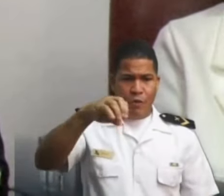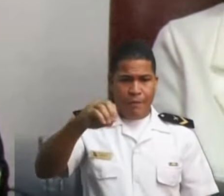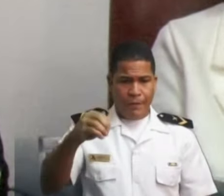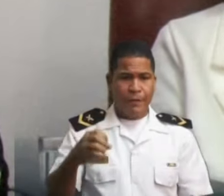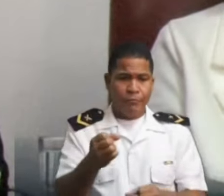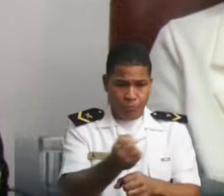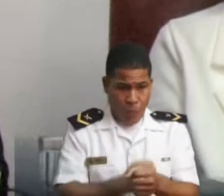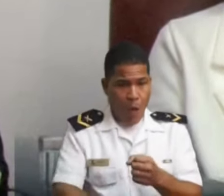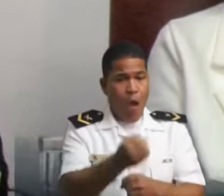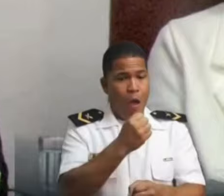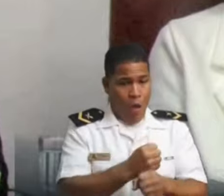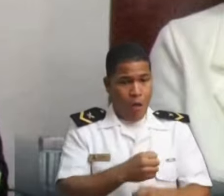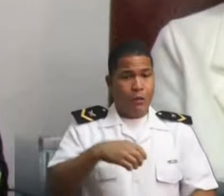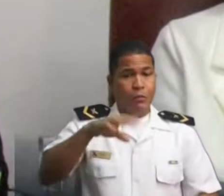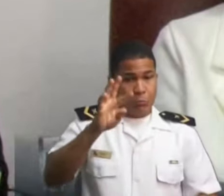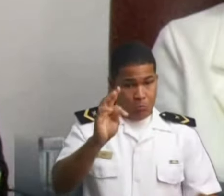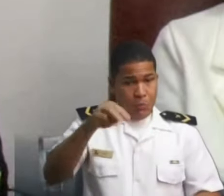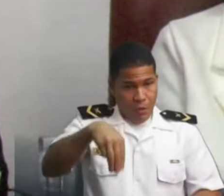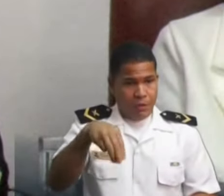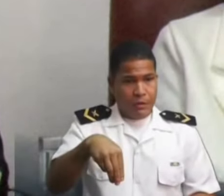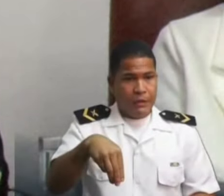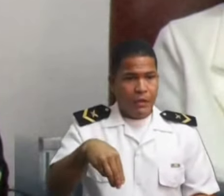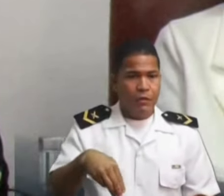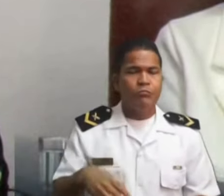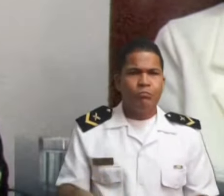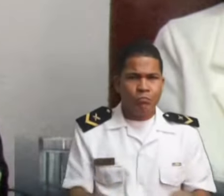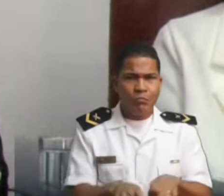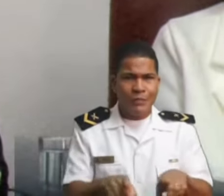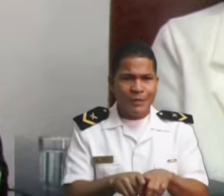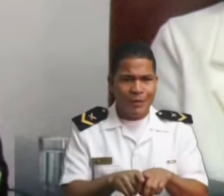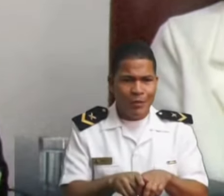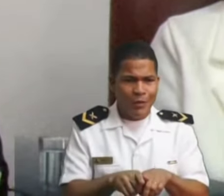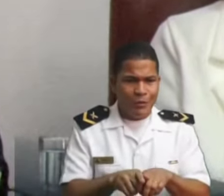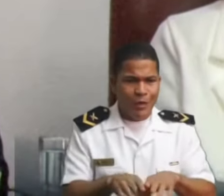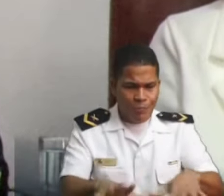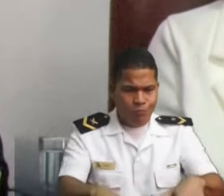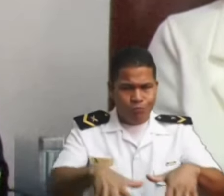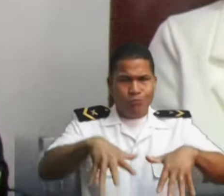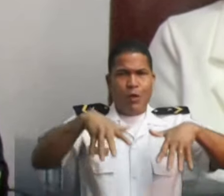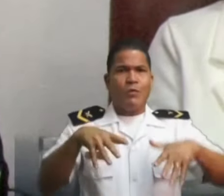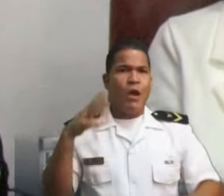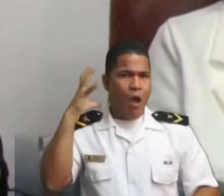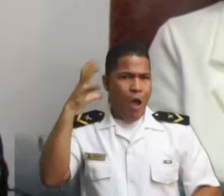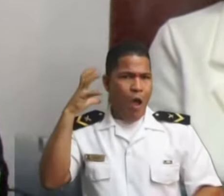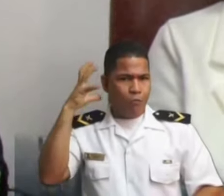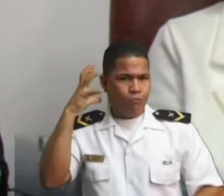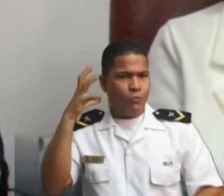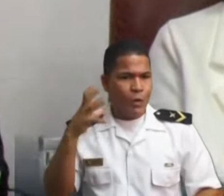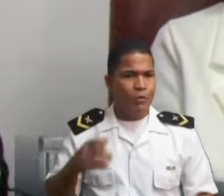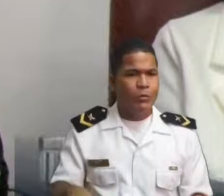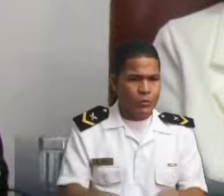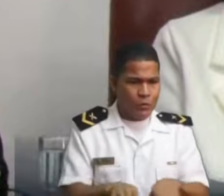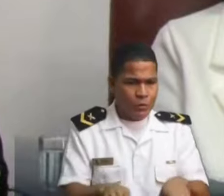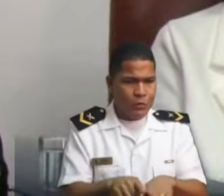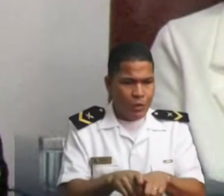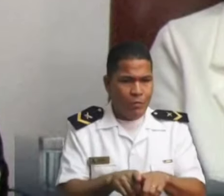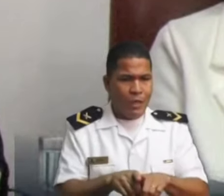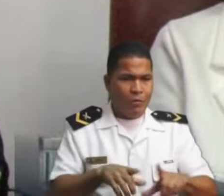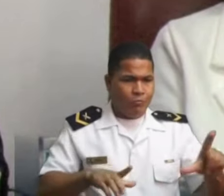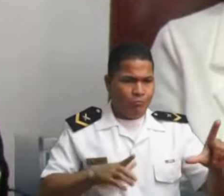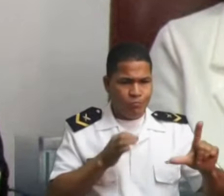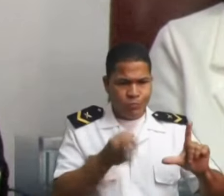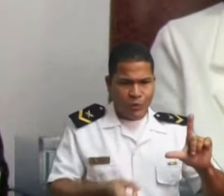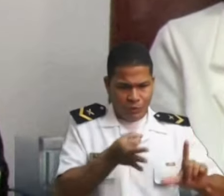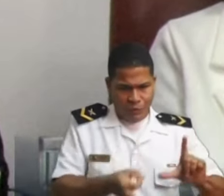Marítimo, saudando também a audiência da Rádio e TV Justiça e do YouTube. Em 5